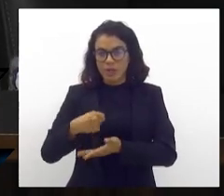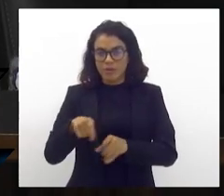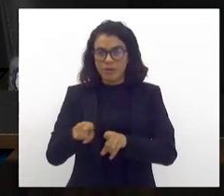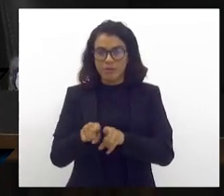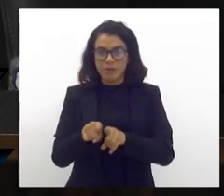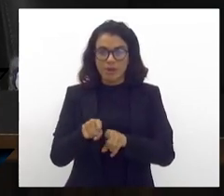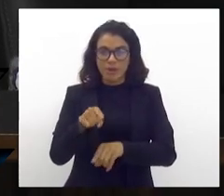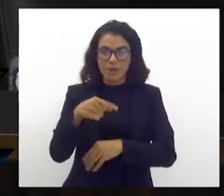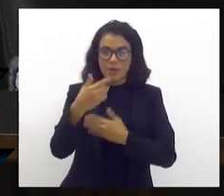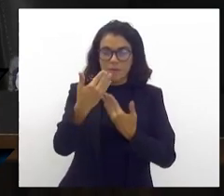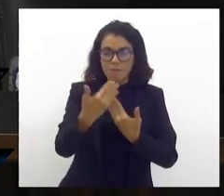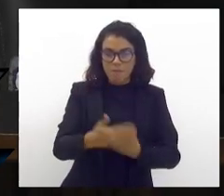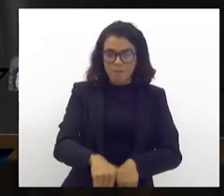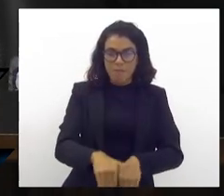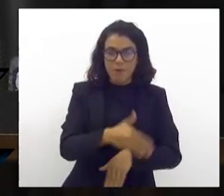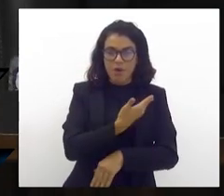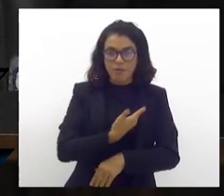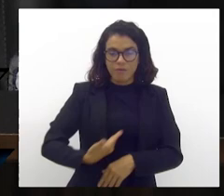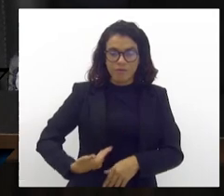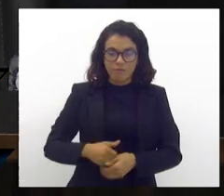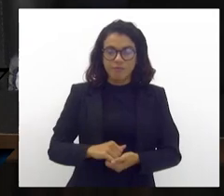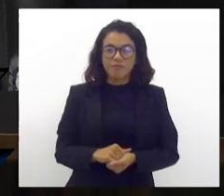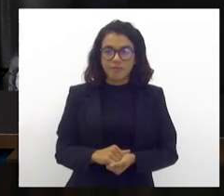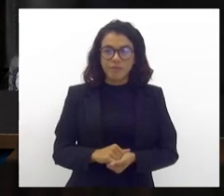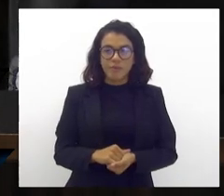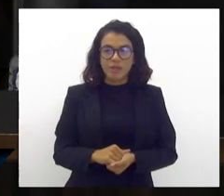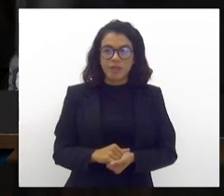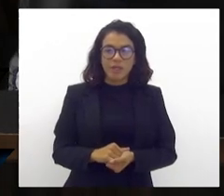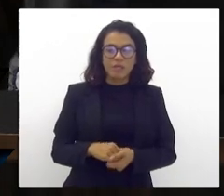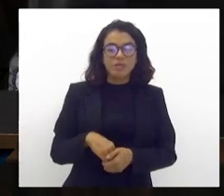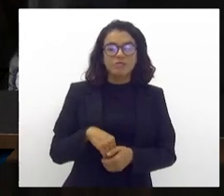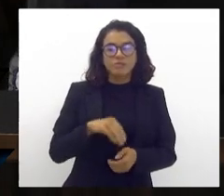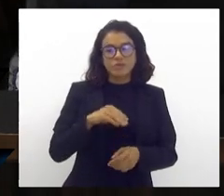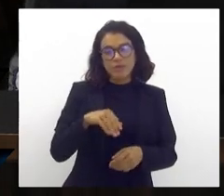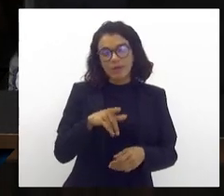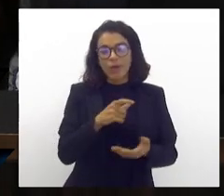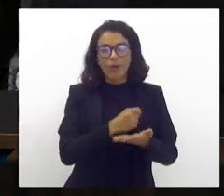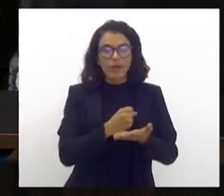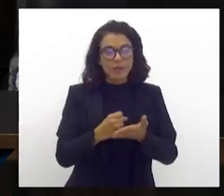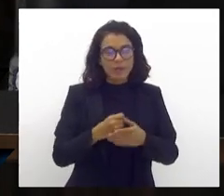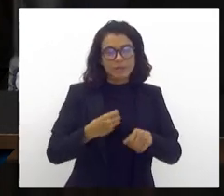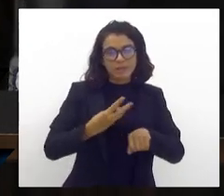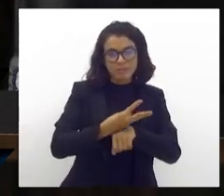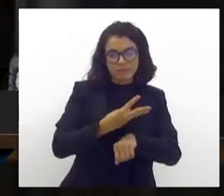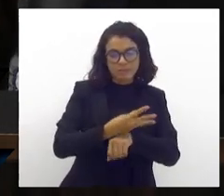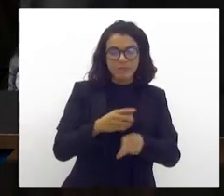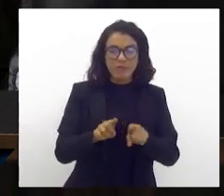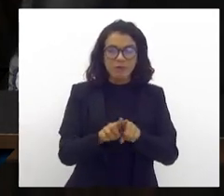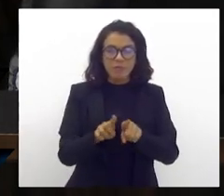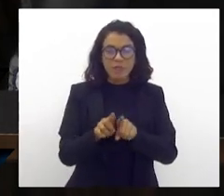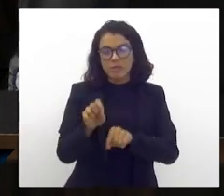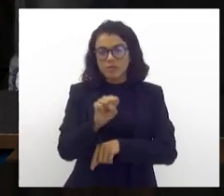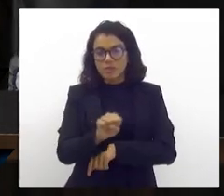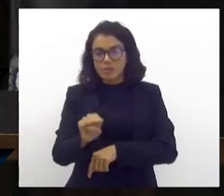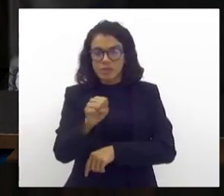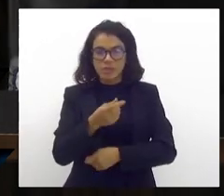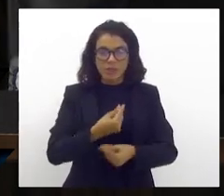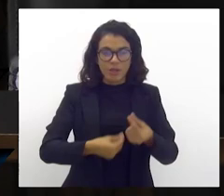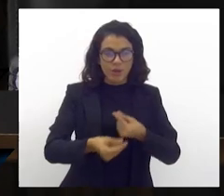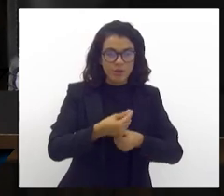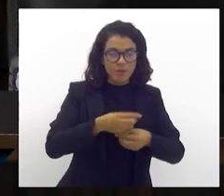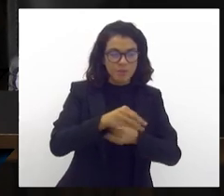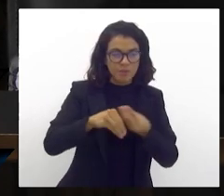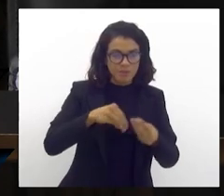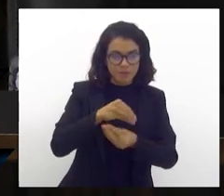público perante a administração pública estadual, direta e indireta, empresas públicas e sociedade de economia mista,